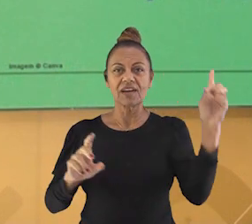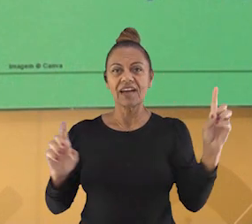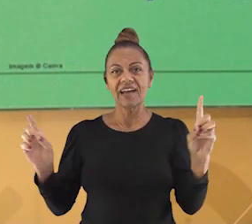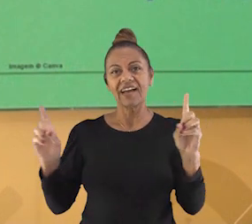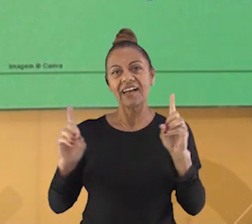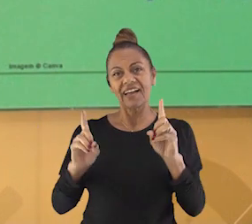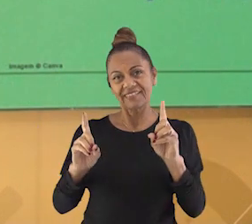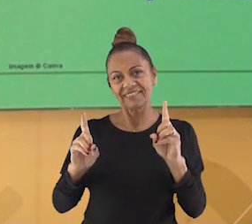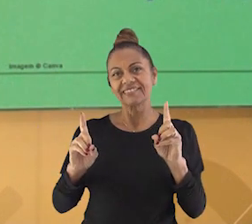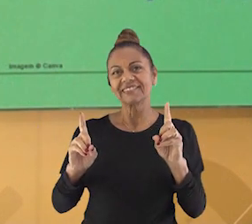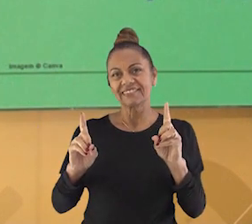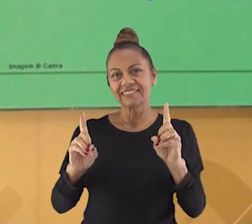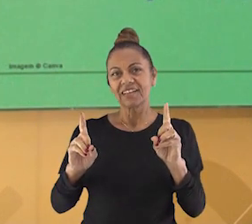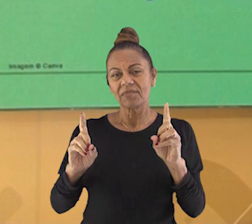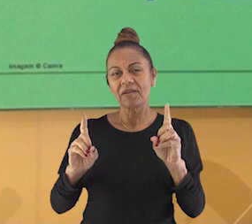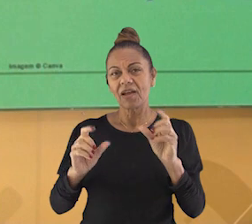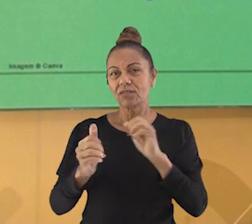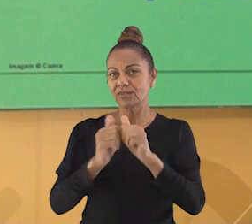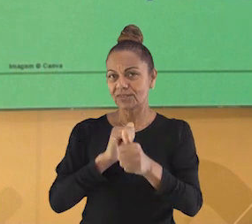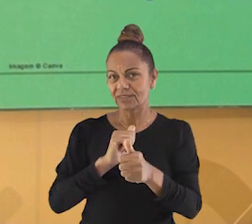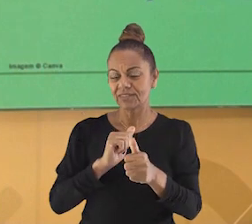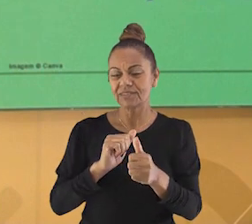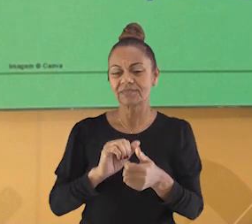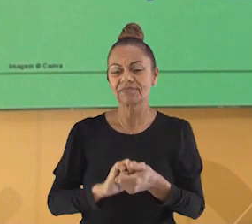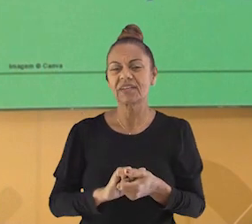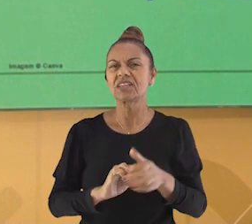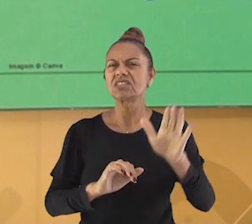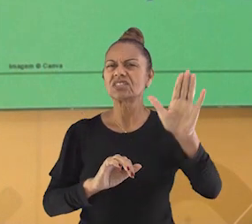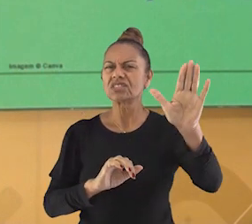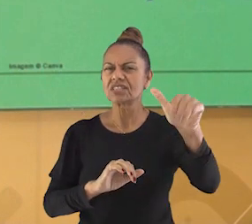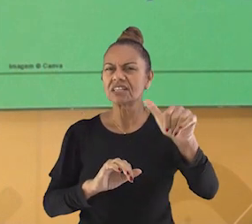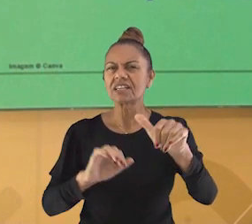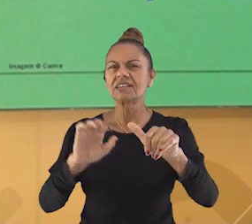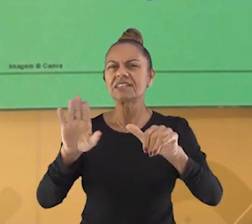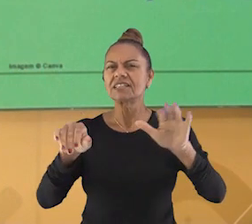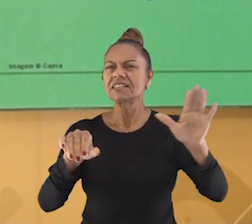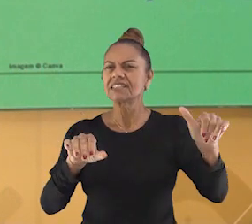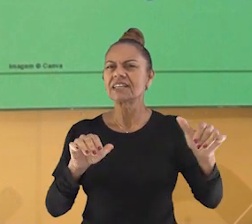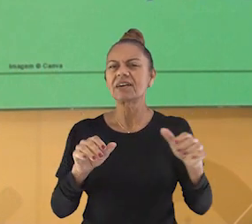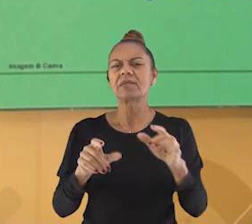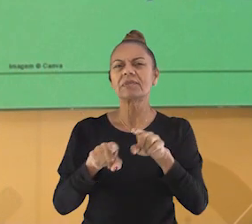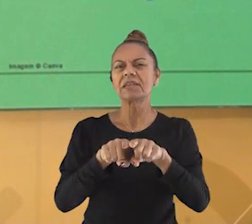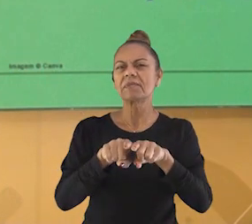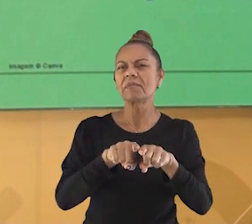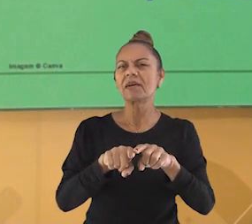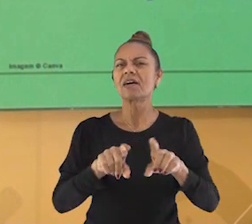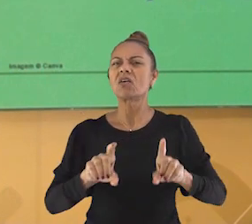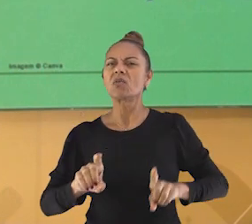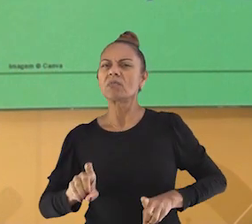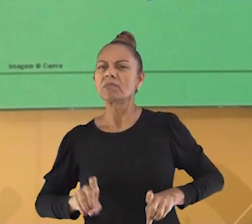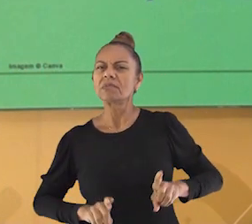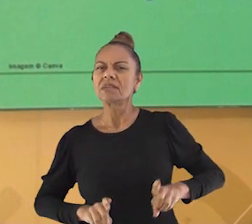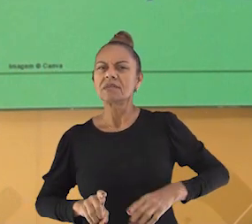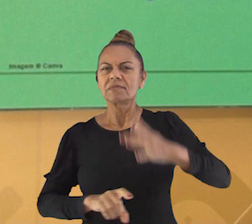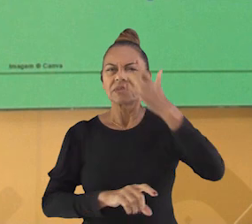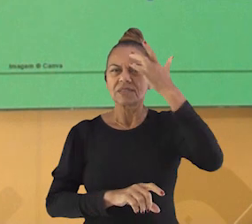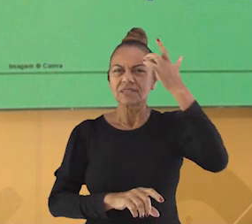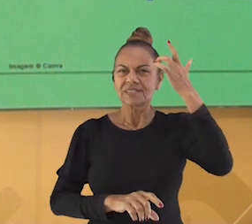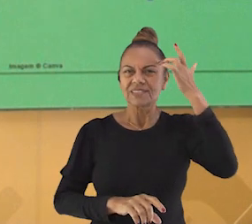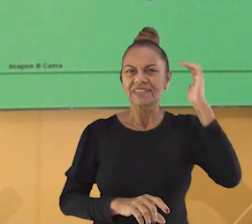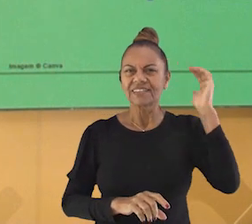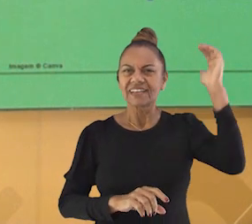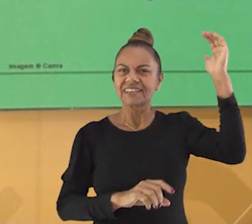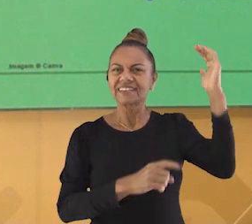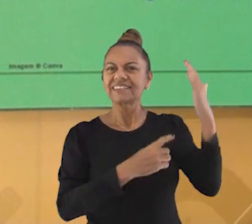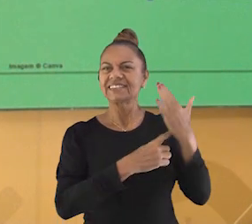cores diferentes, porque você pode jogar com uma outra pessoa. Ah, para jogar precisa de mais alguém, né? Então, chame seu irmão,